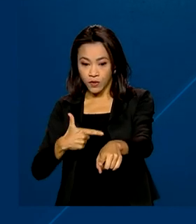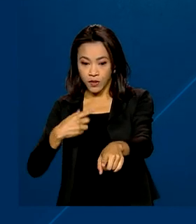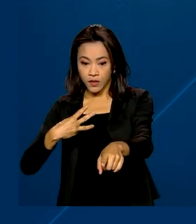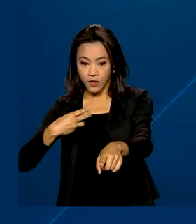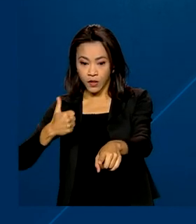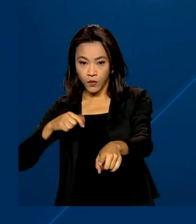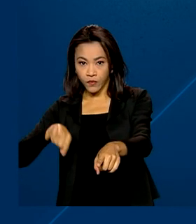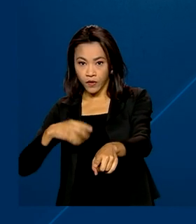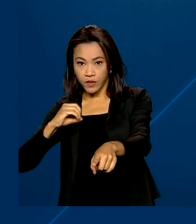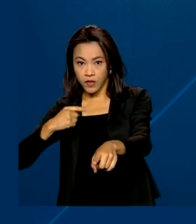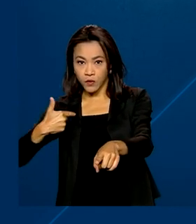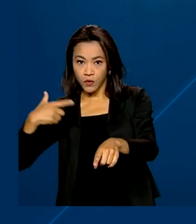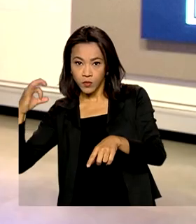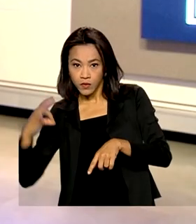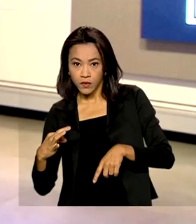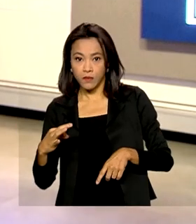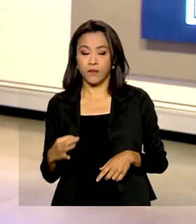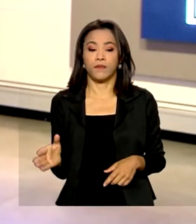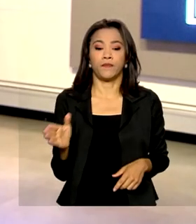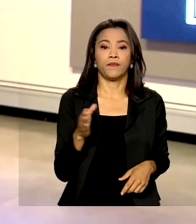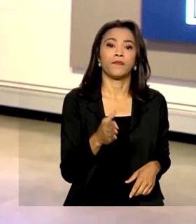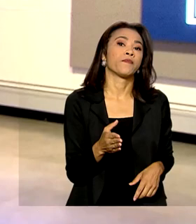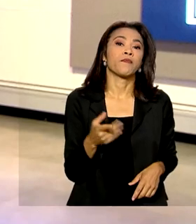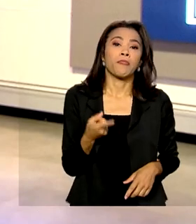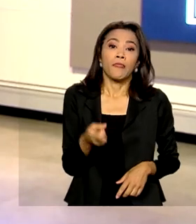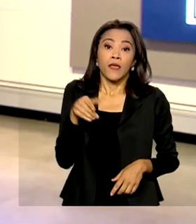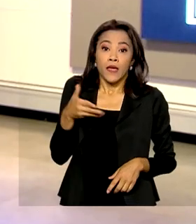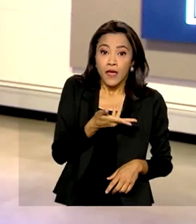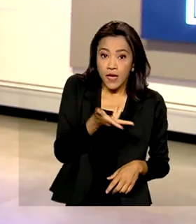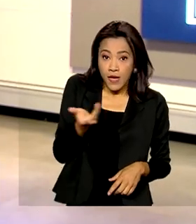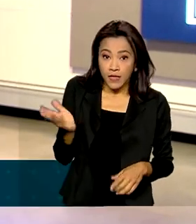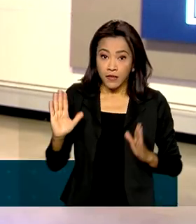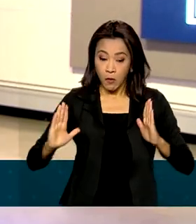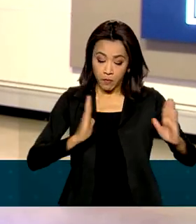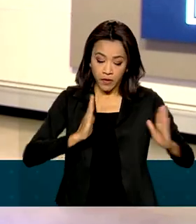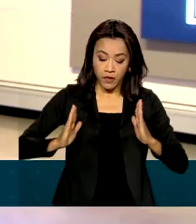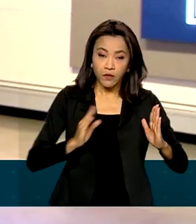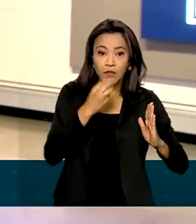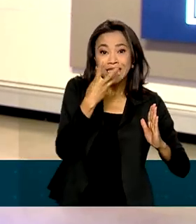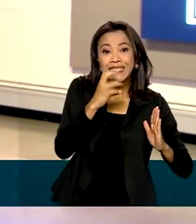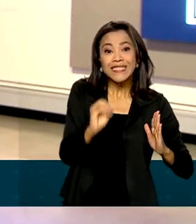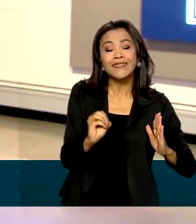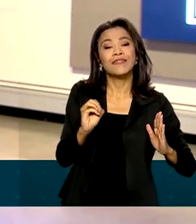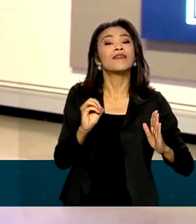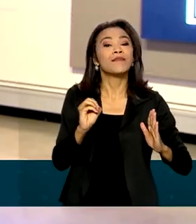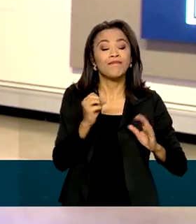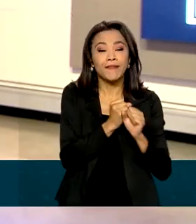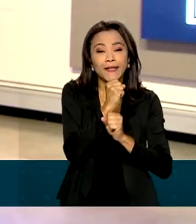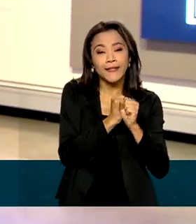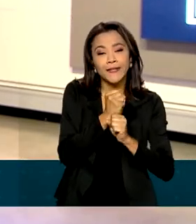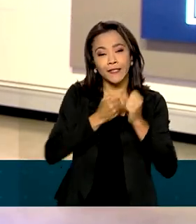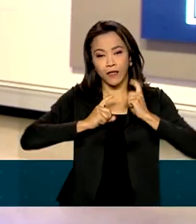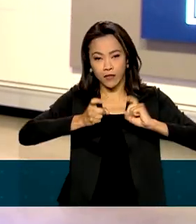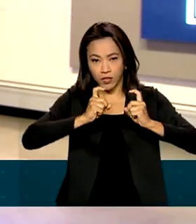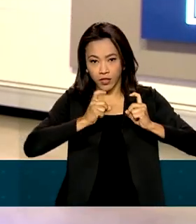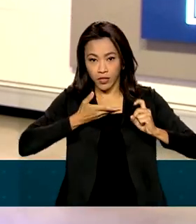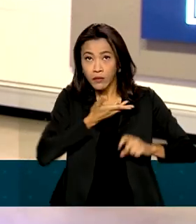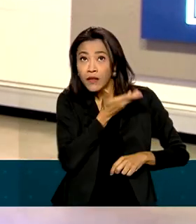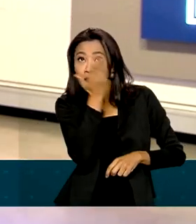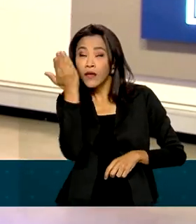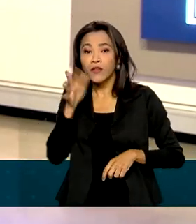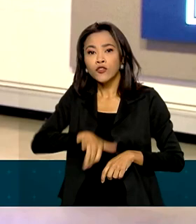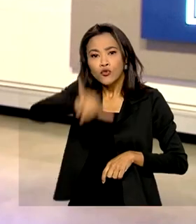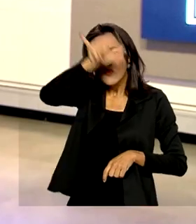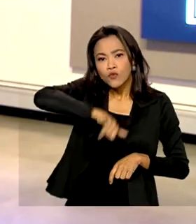231, zero dois por cento as concessões são para um período de 30 anos os investimentos nesses